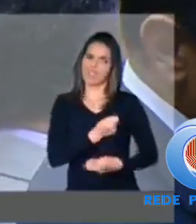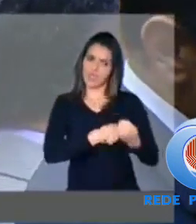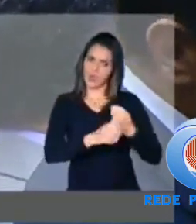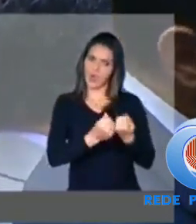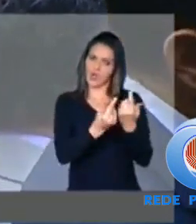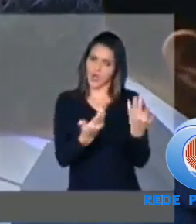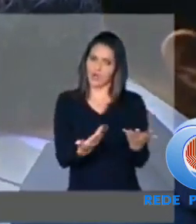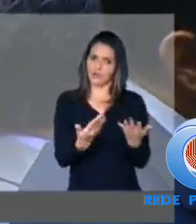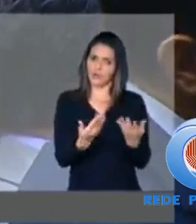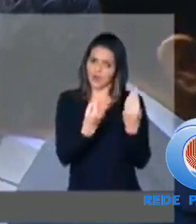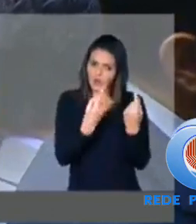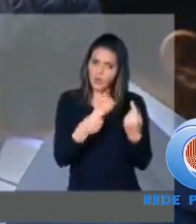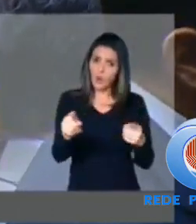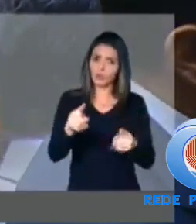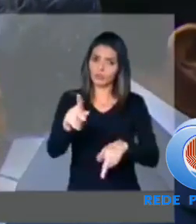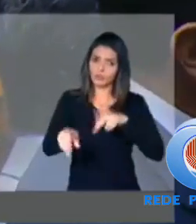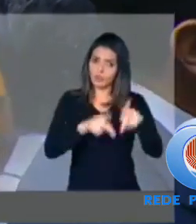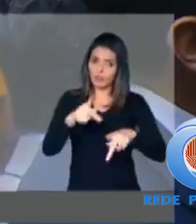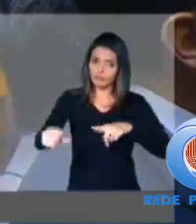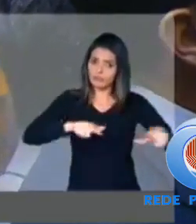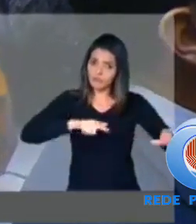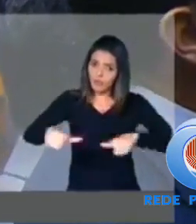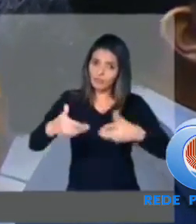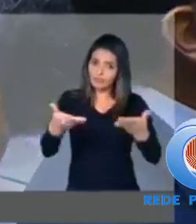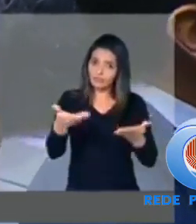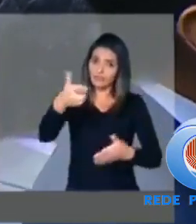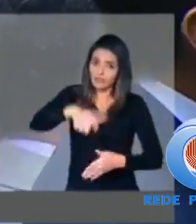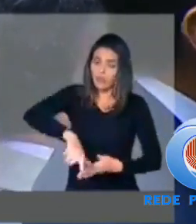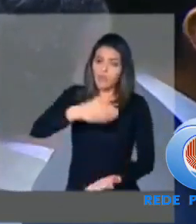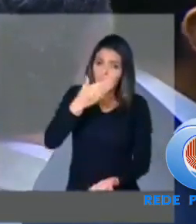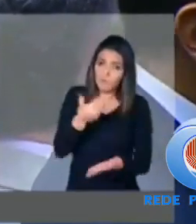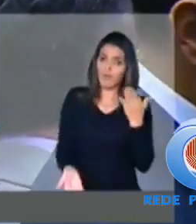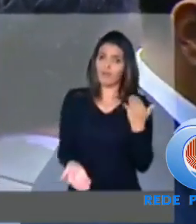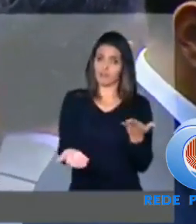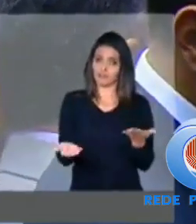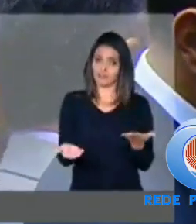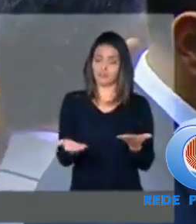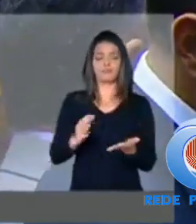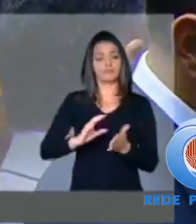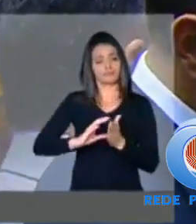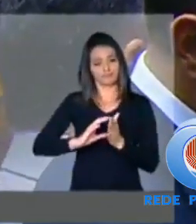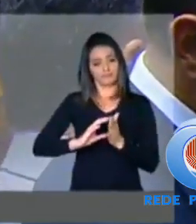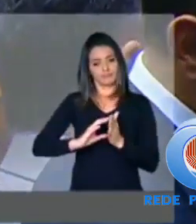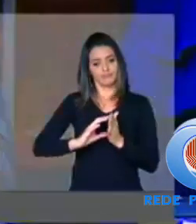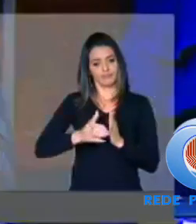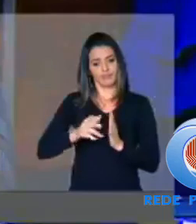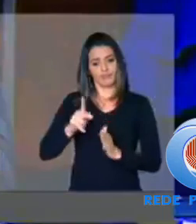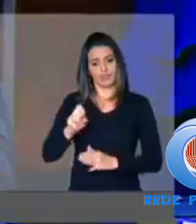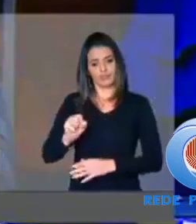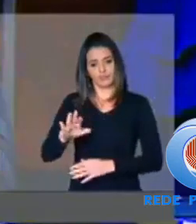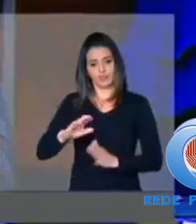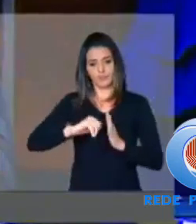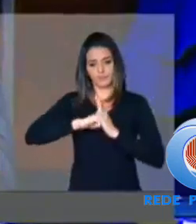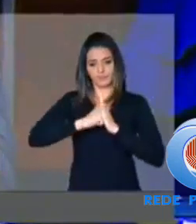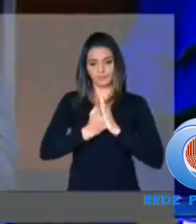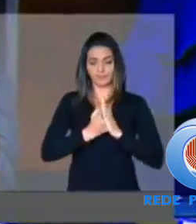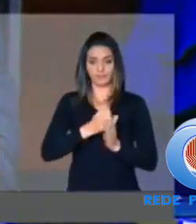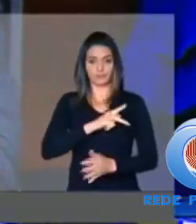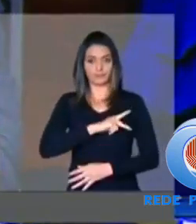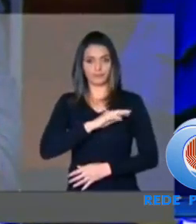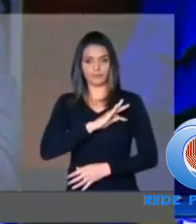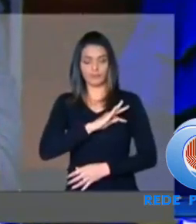que prejudica mais uma vez a classe trabalhadora. Por isso, o PSB obstrui, senhor presidente. PT. O PT